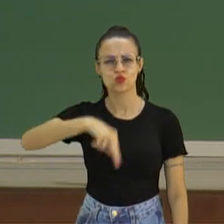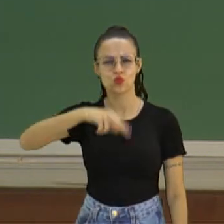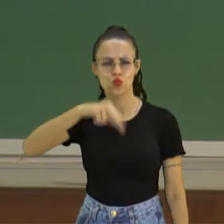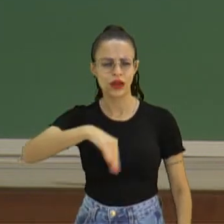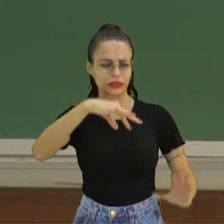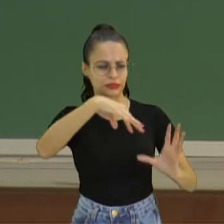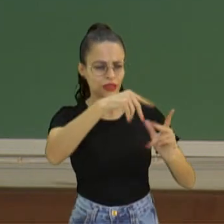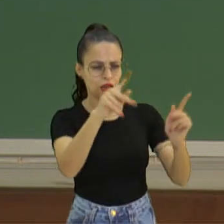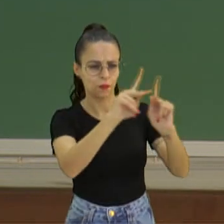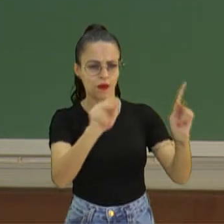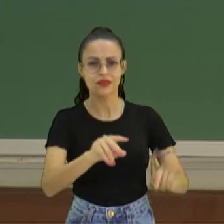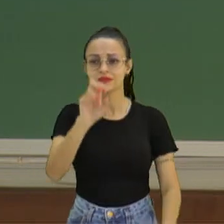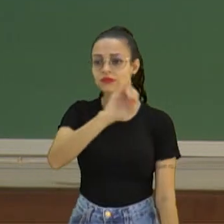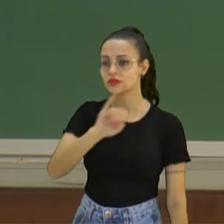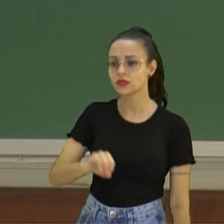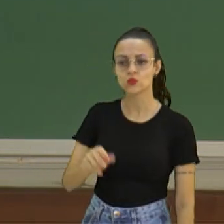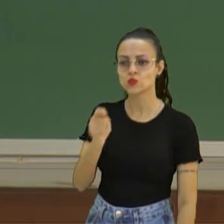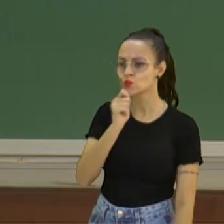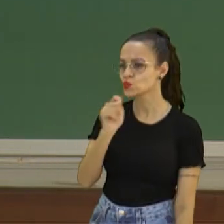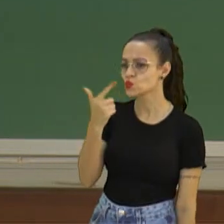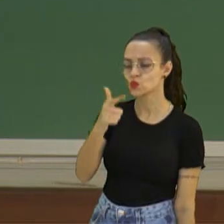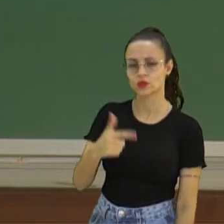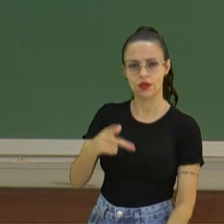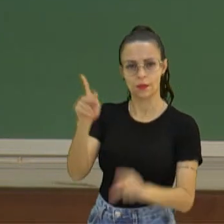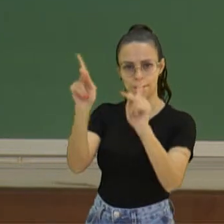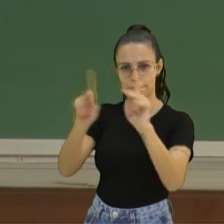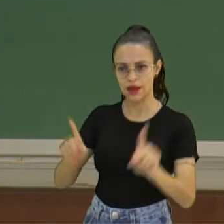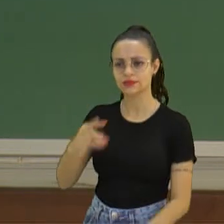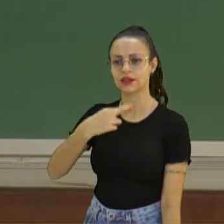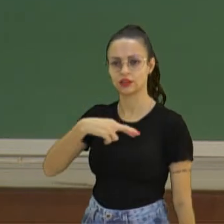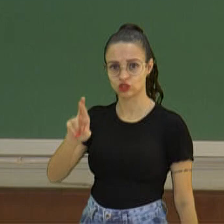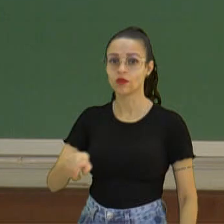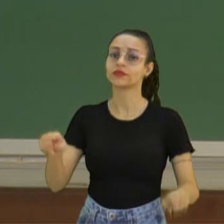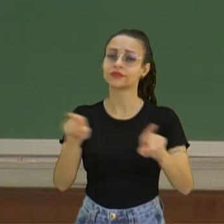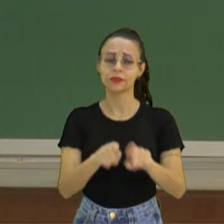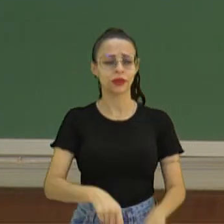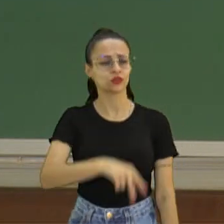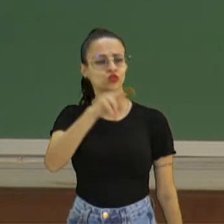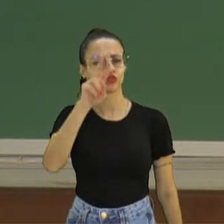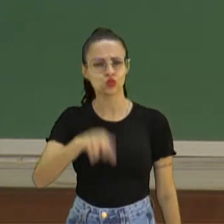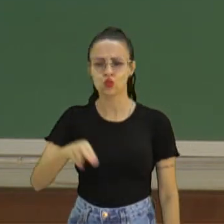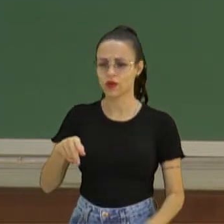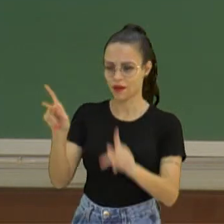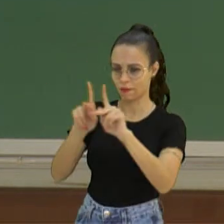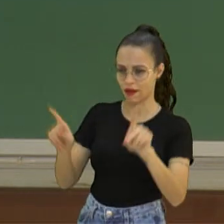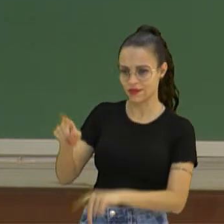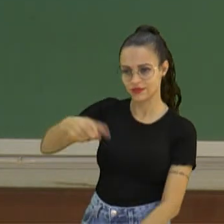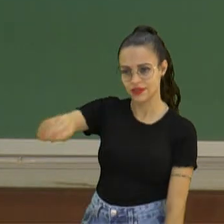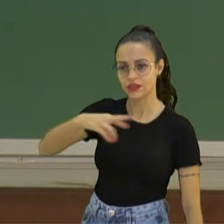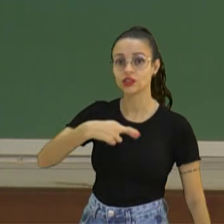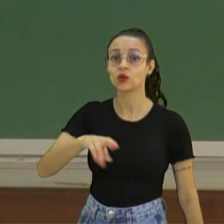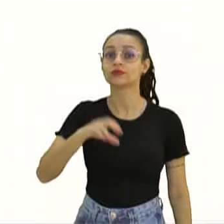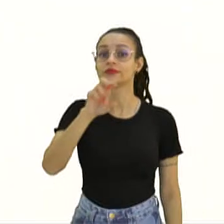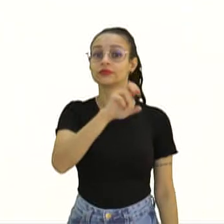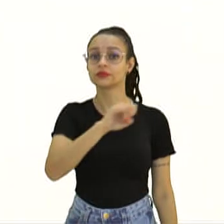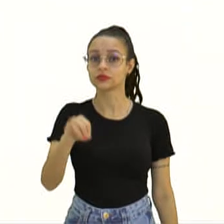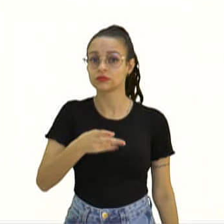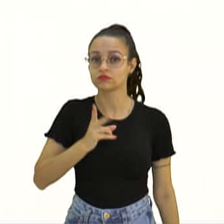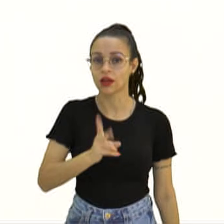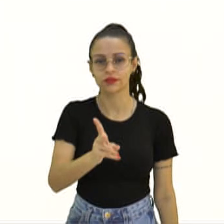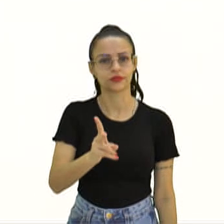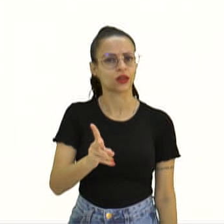paz na terra enquanto não houvesse paz entre as religiões e nunca Haverá paz entre as religiões enquanto a se